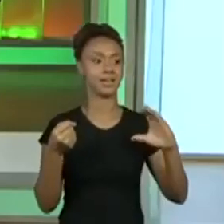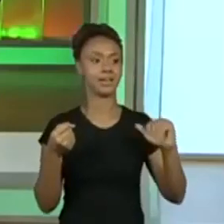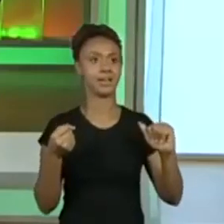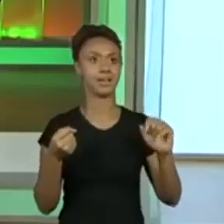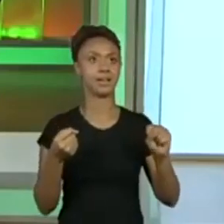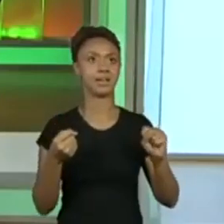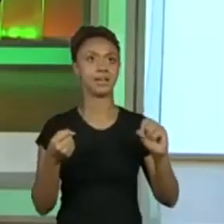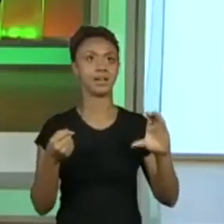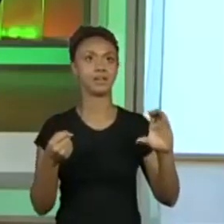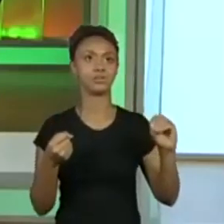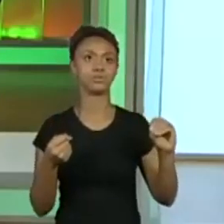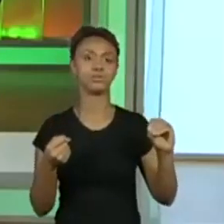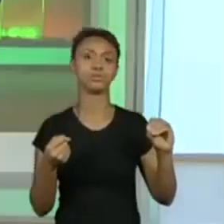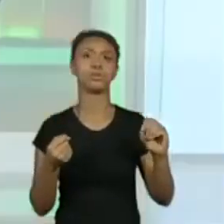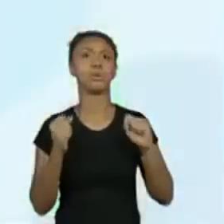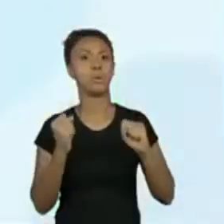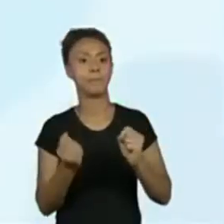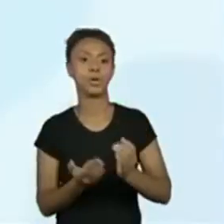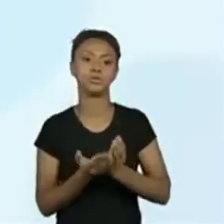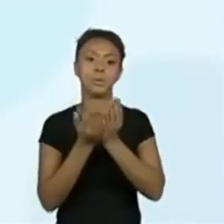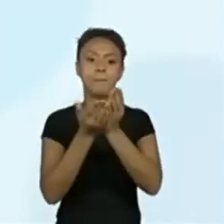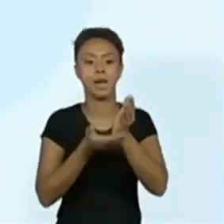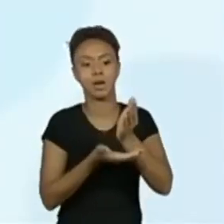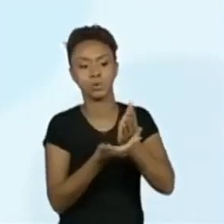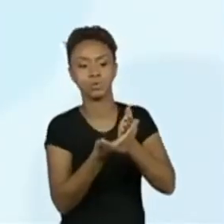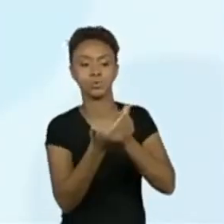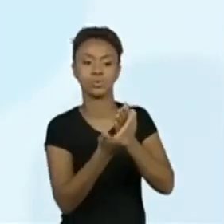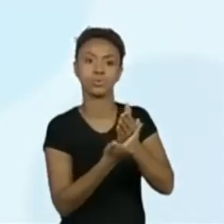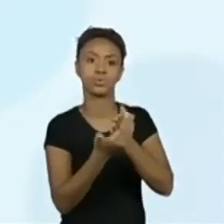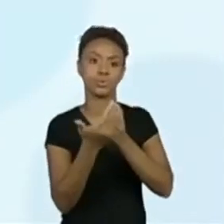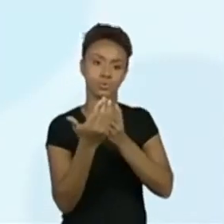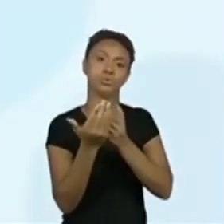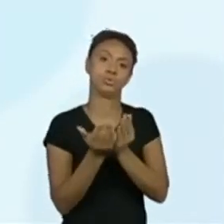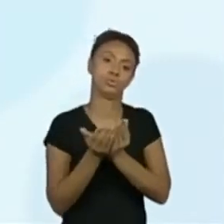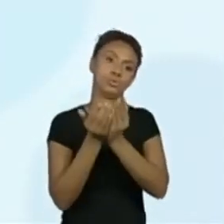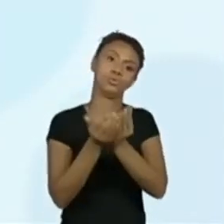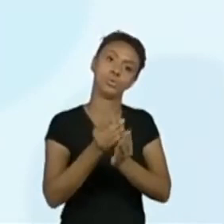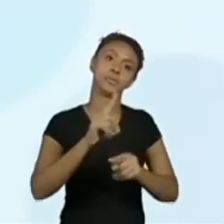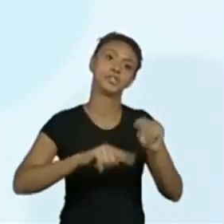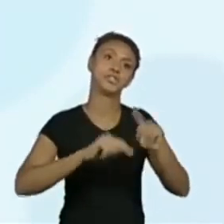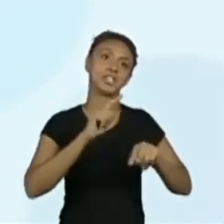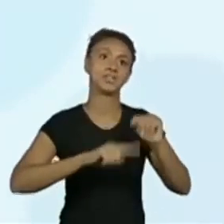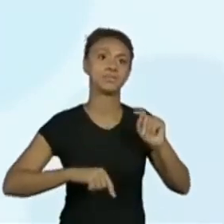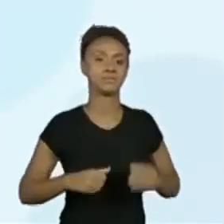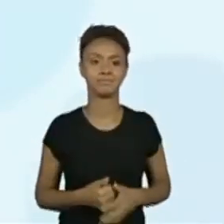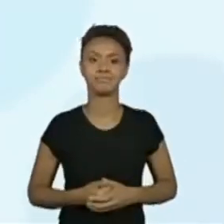casco do barco, do navio, não vale? Casco tá é um objeto. Então, 10.